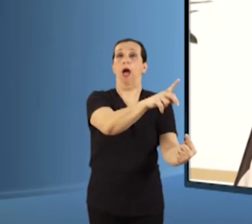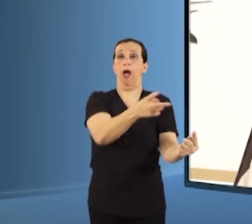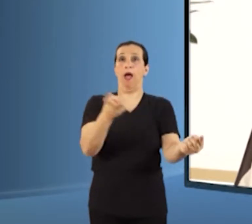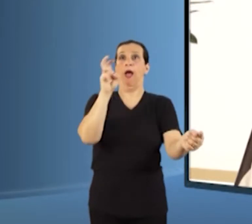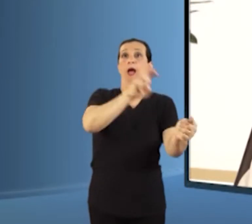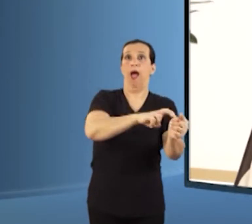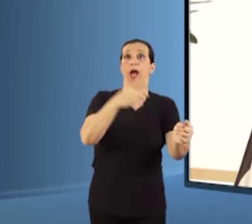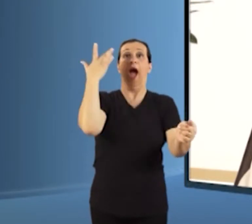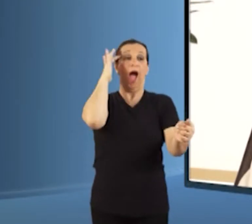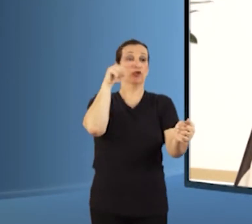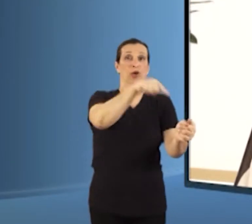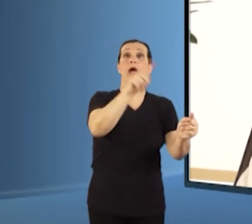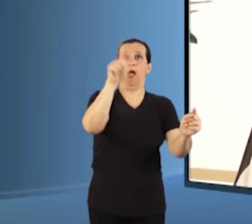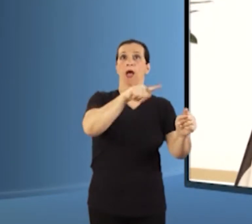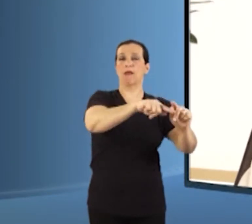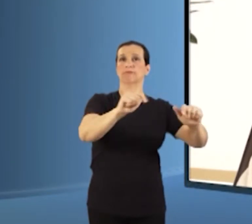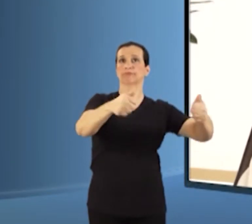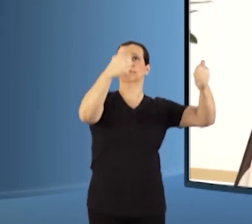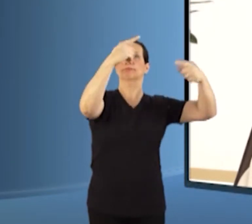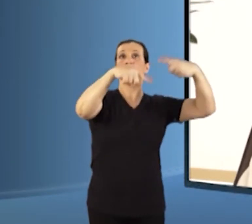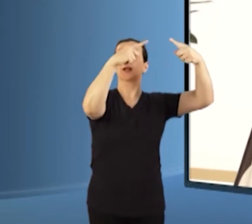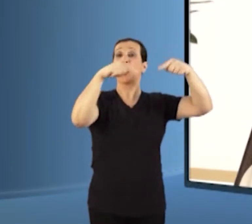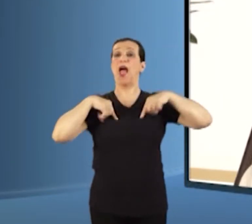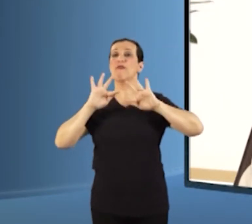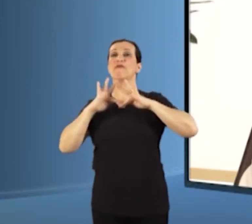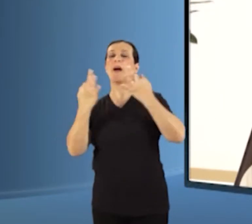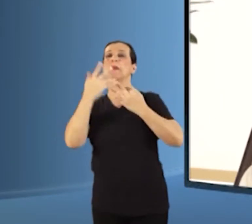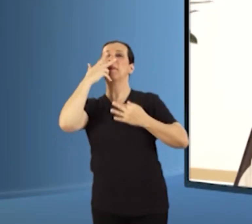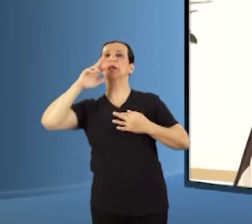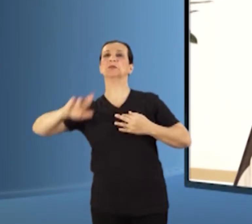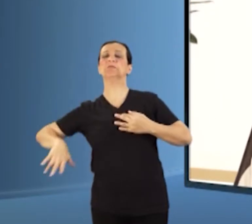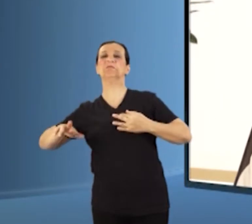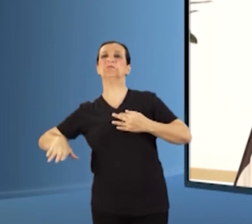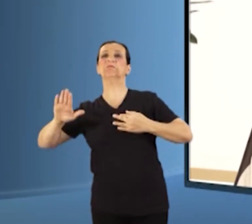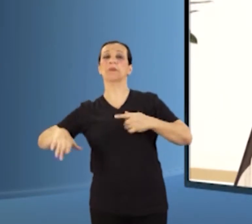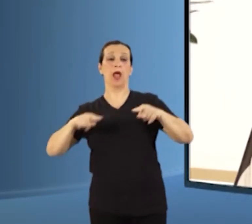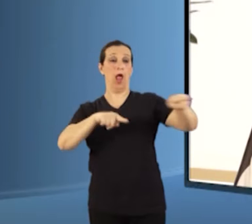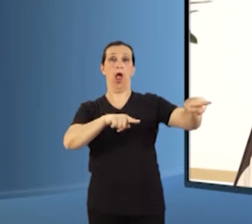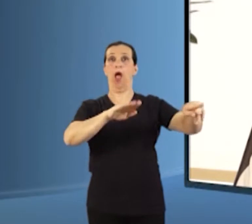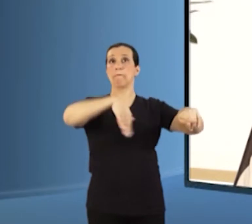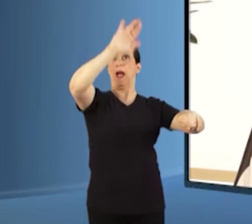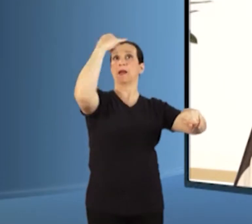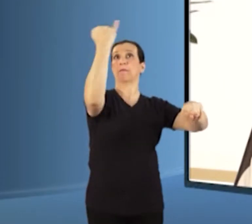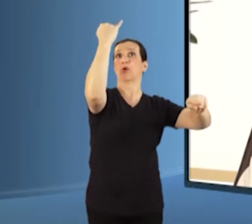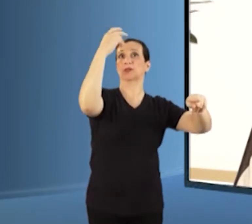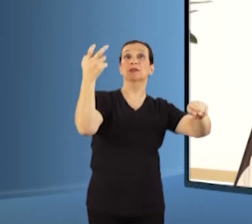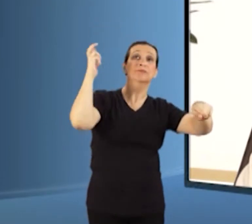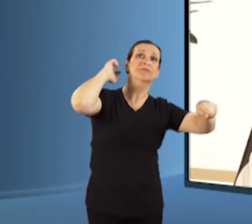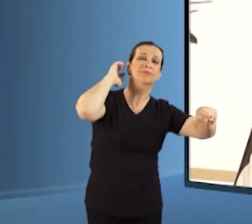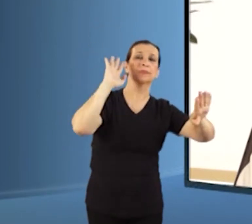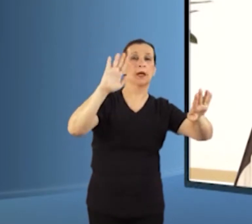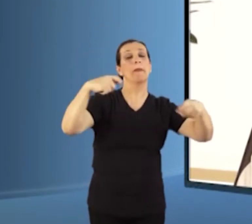essa condição do desenvolvimento, e não na família como principal canal, principal meio, estofo, para que haja